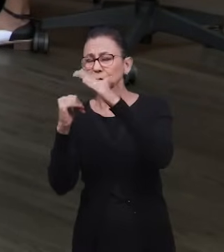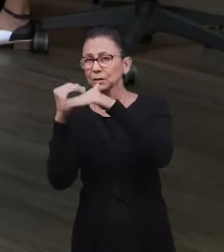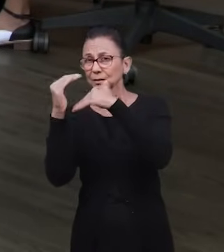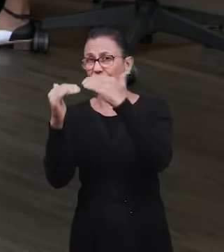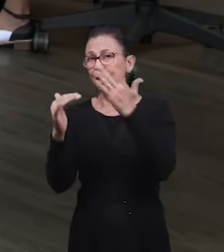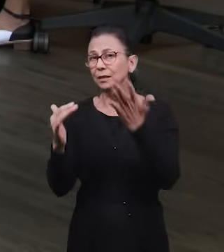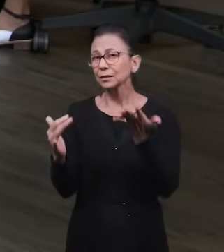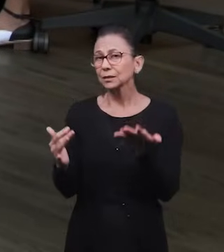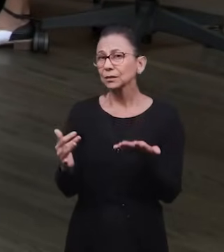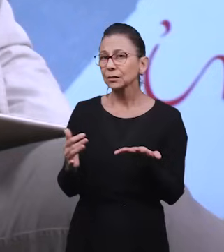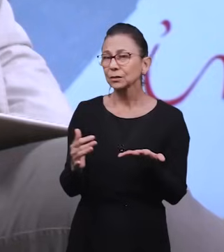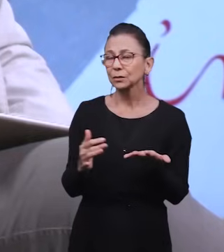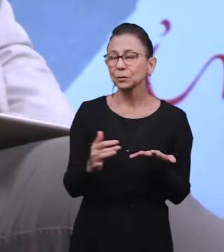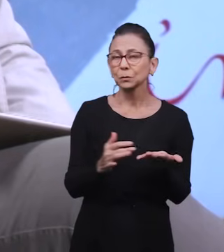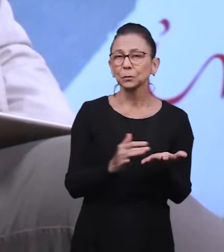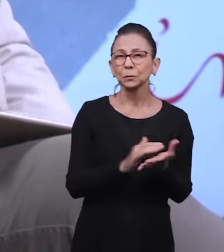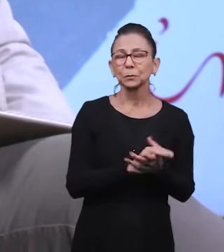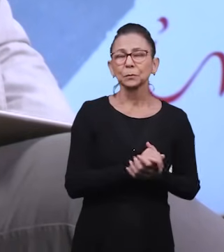que ela fez, nós,